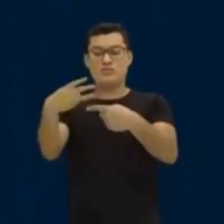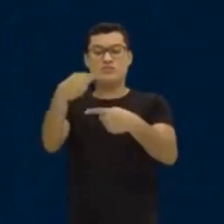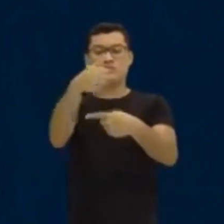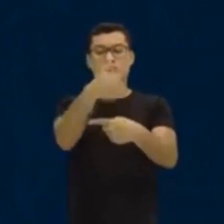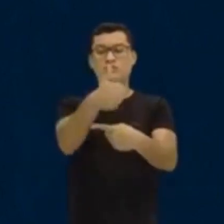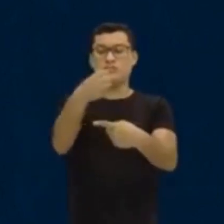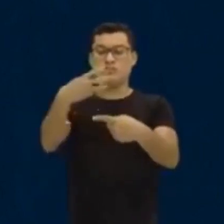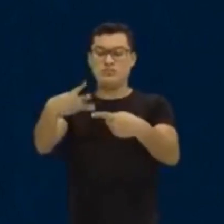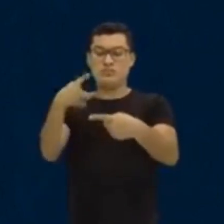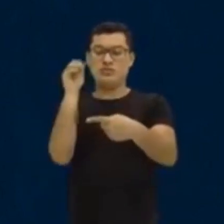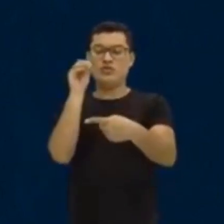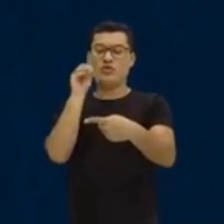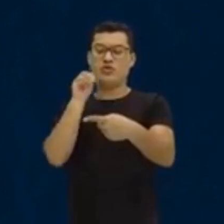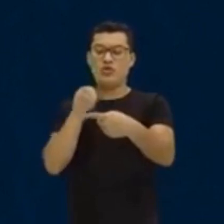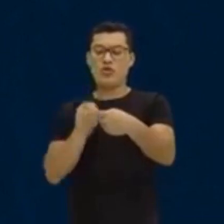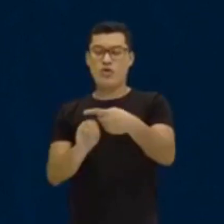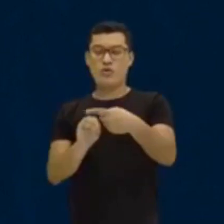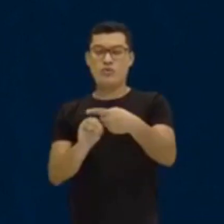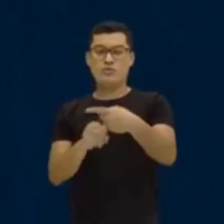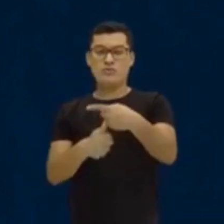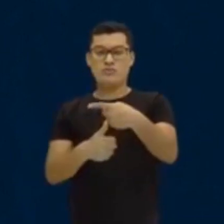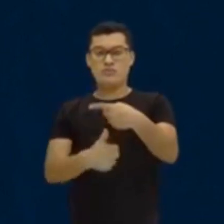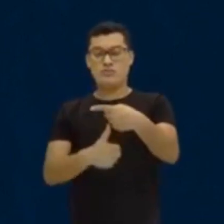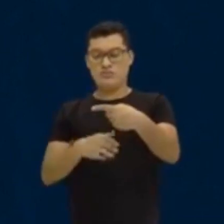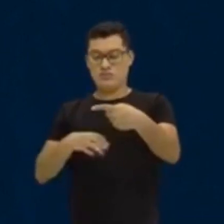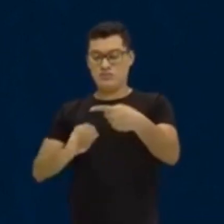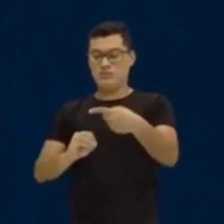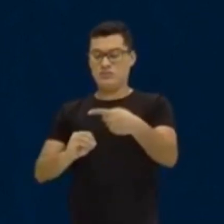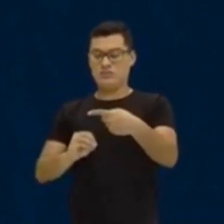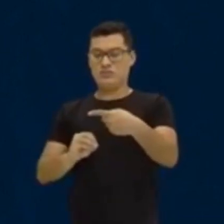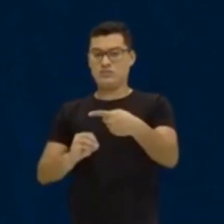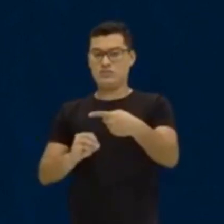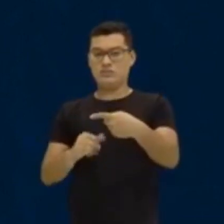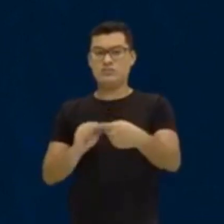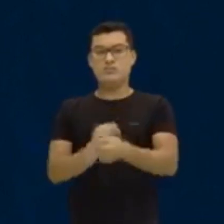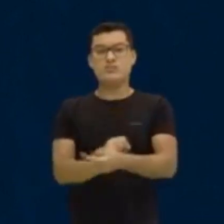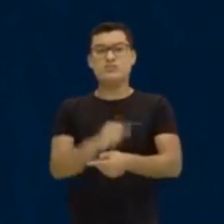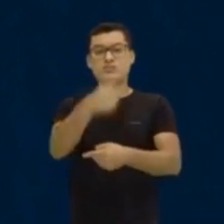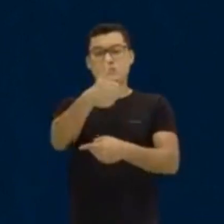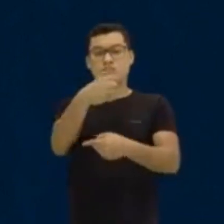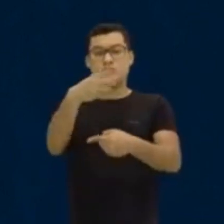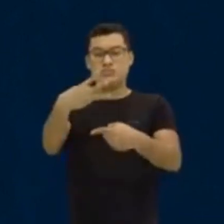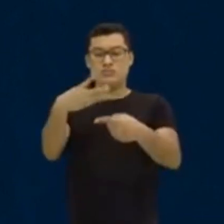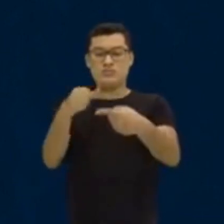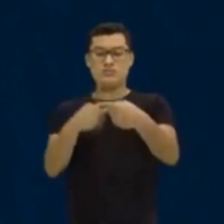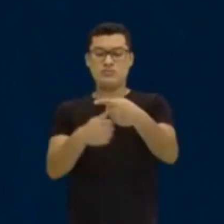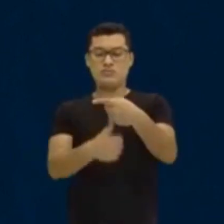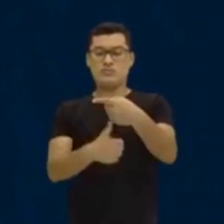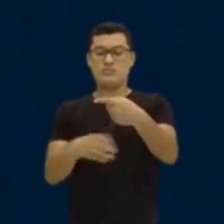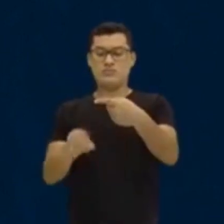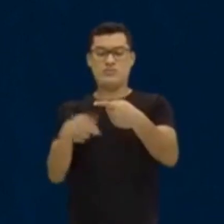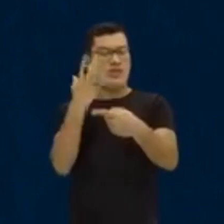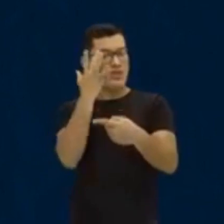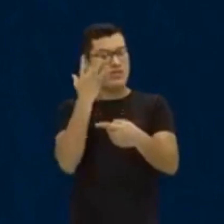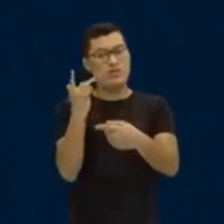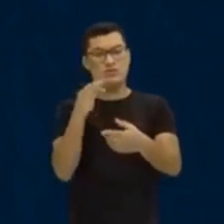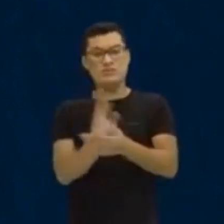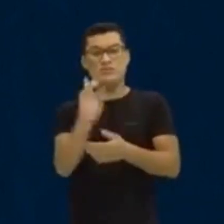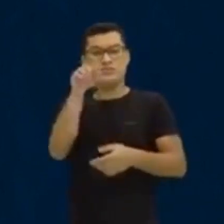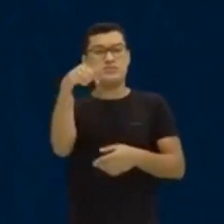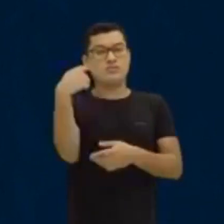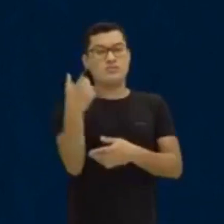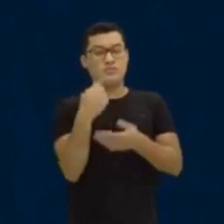número depois da vírgula. Então, eu coloco um 0. 13 sobre 10. Fácil, né? Olha o próximo caso.